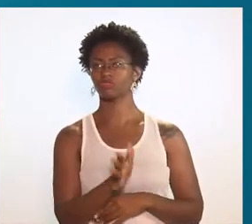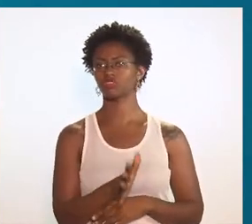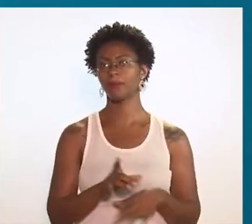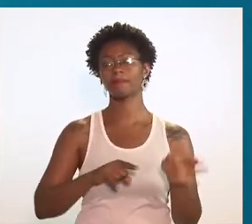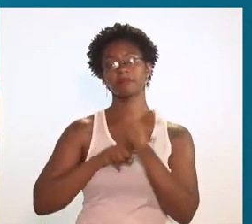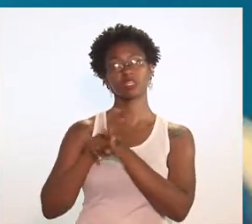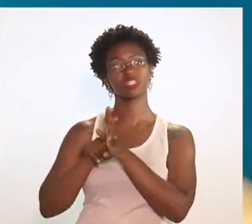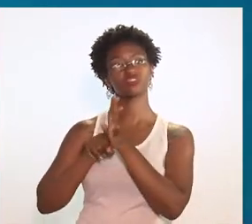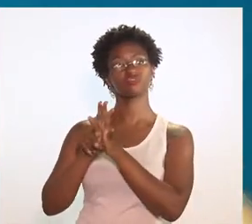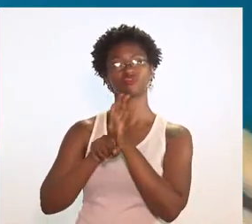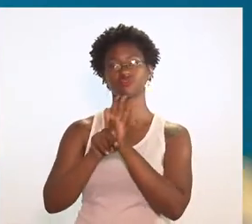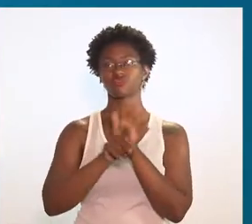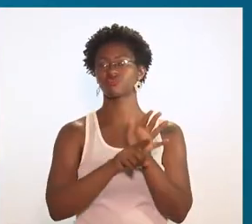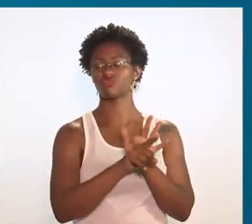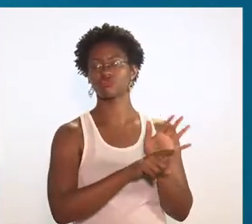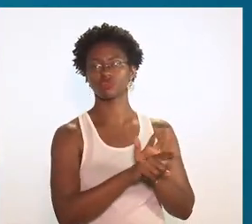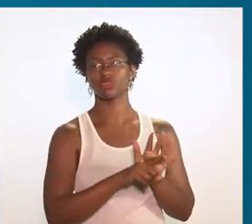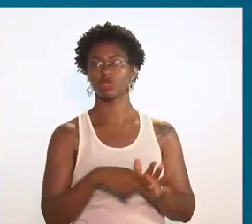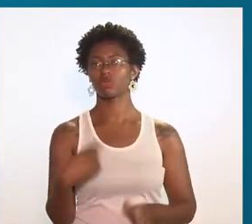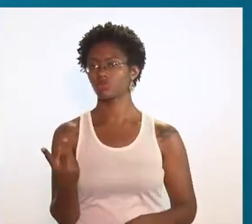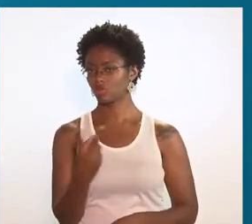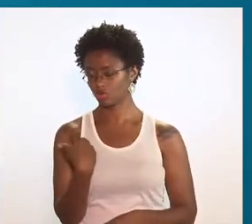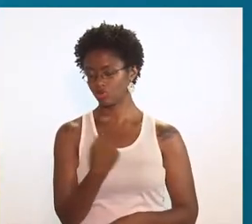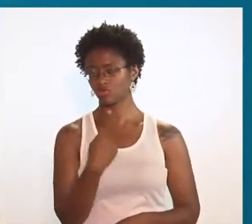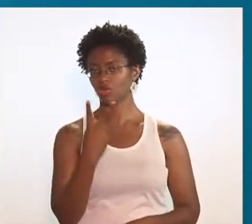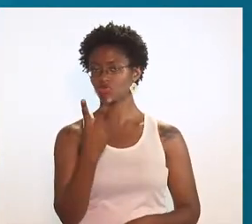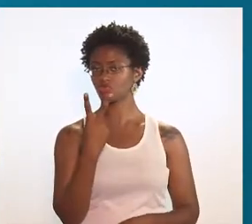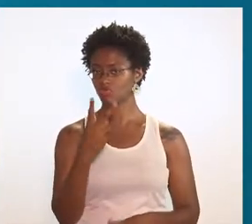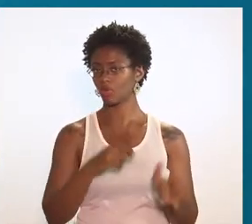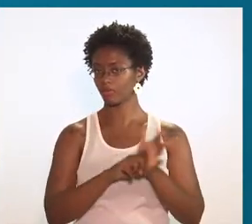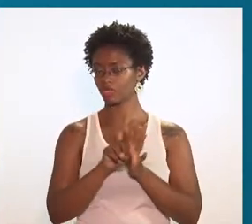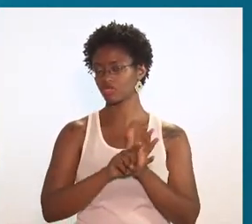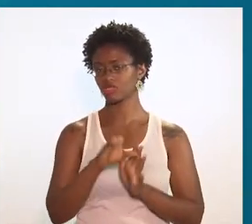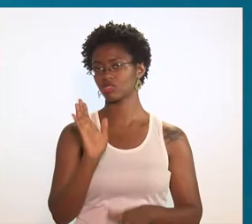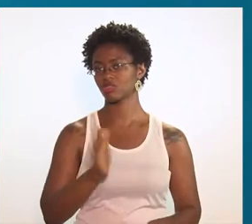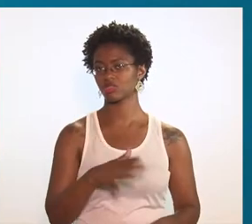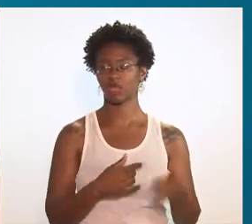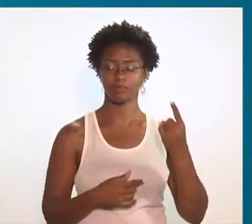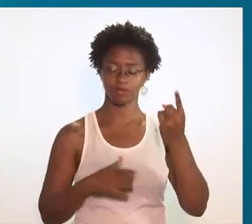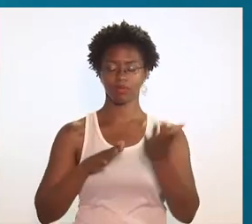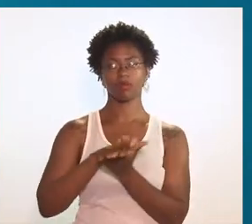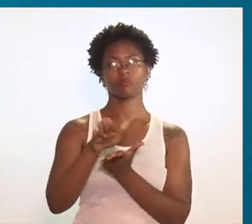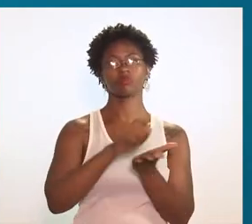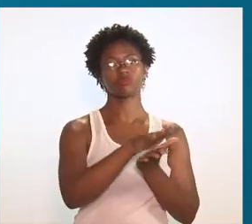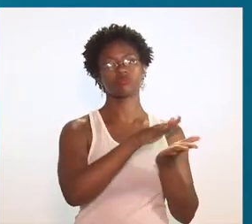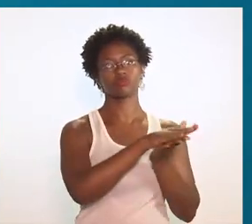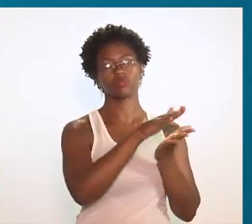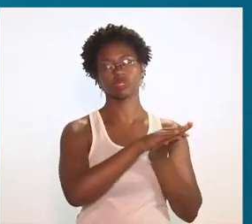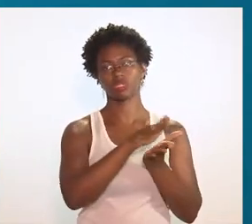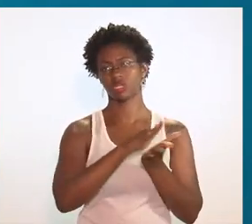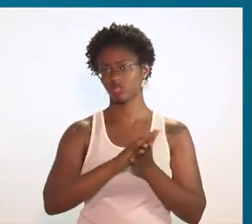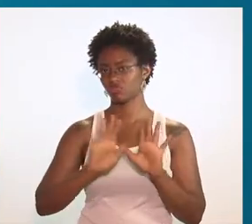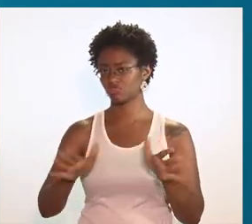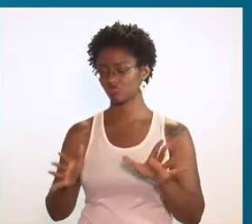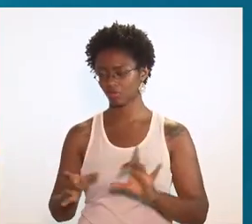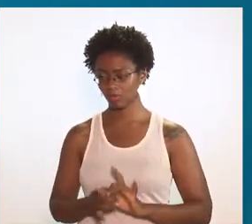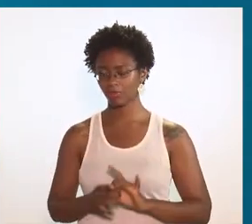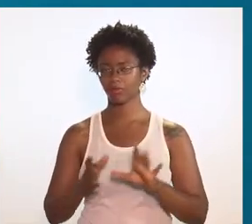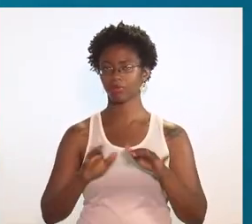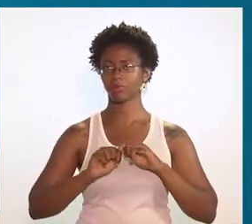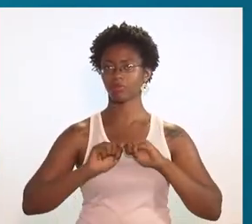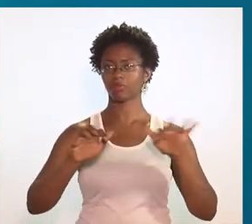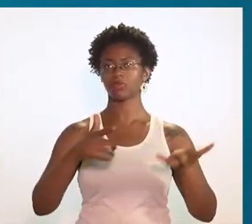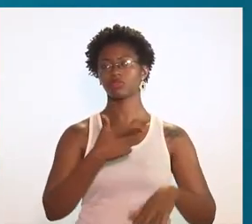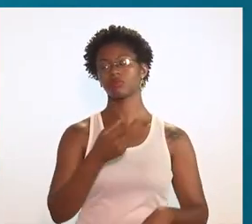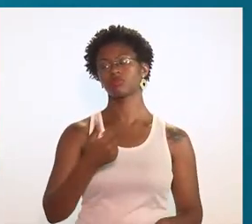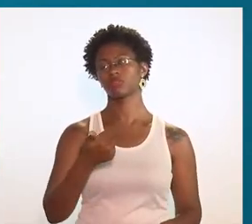disse, são pesquisas, né, a gente já fez duas edições dessa pesquisa, a primeira edição foi publicada, foi